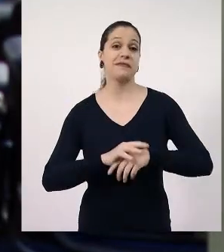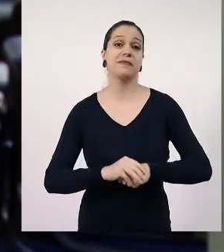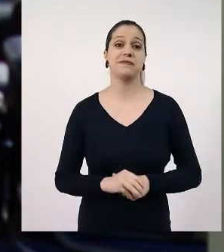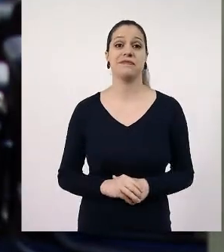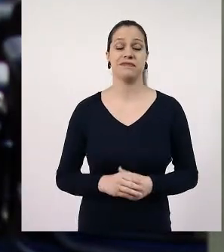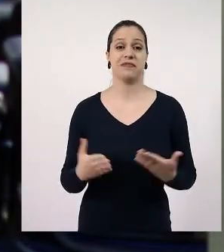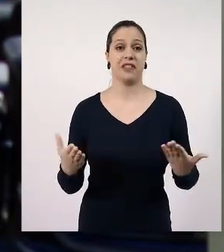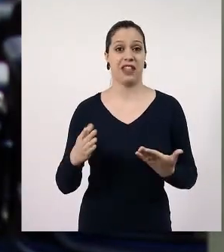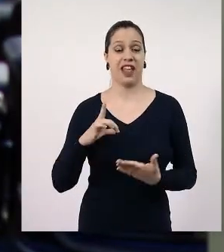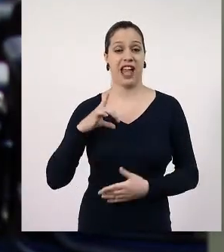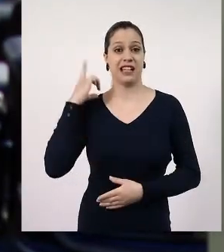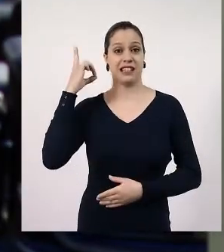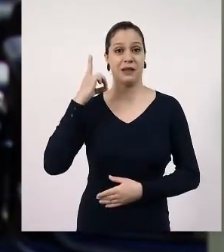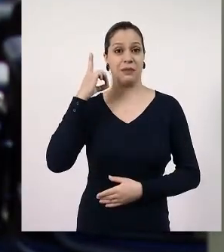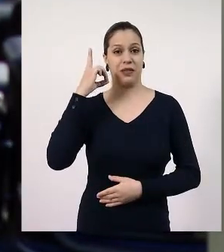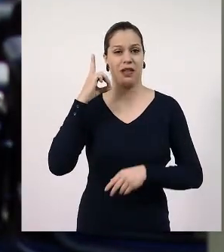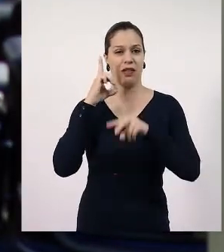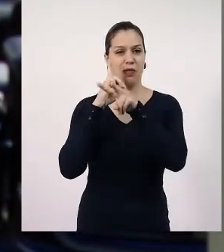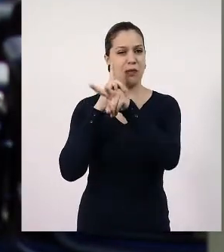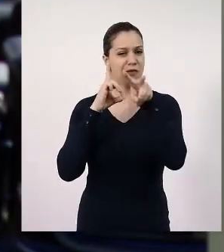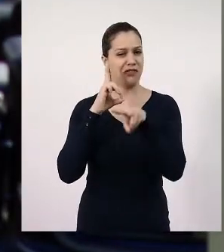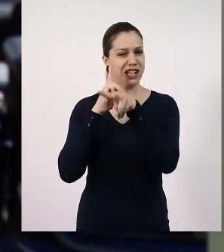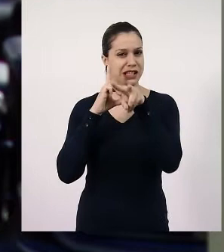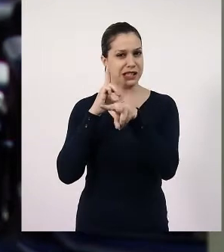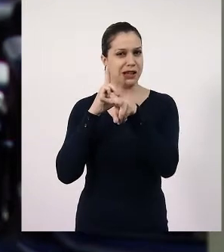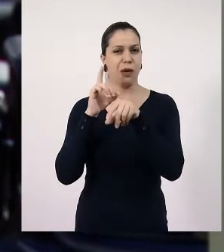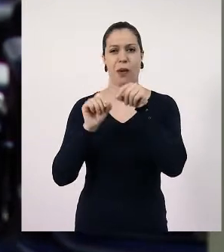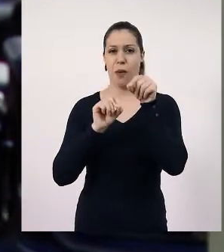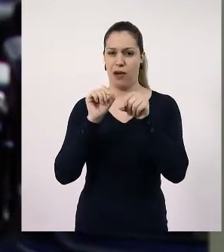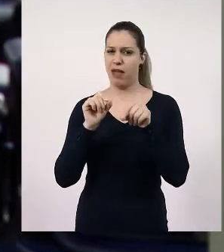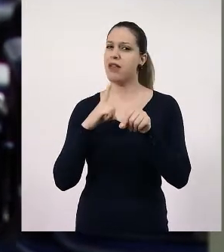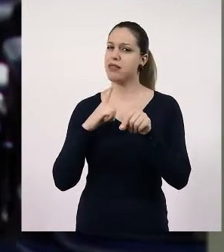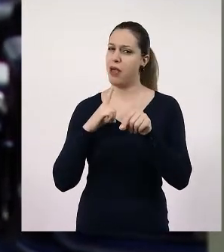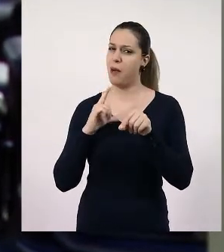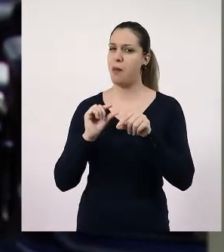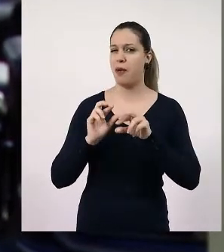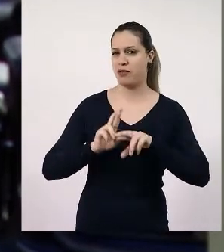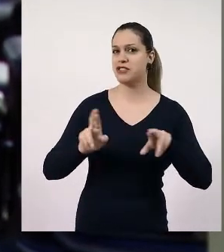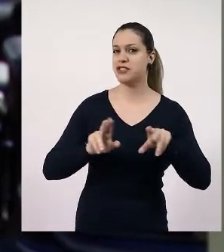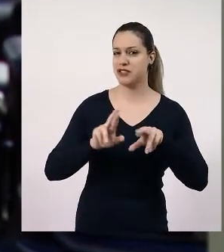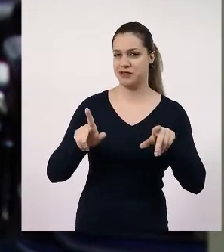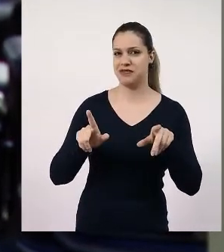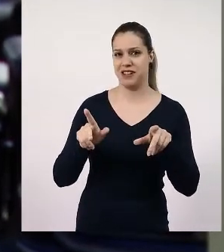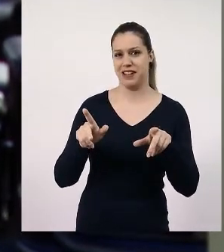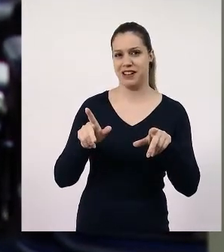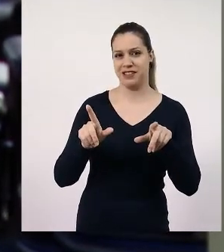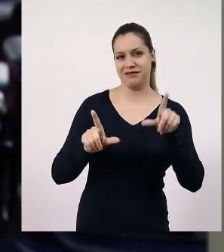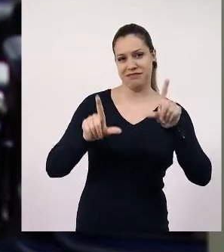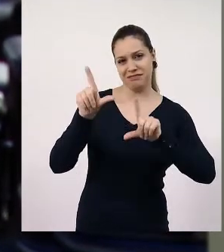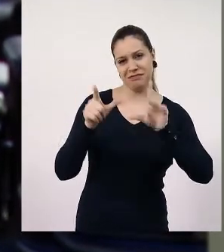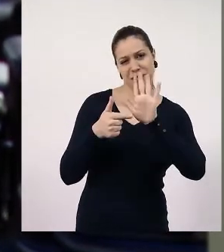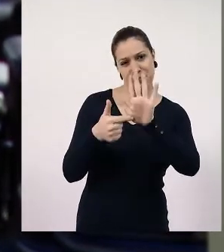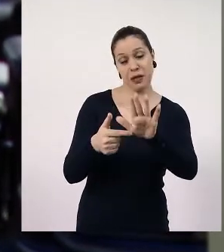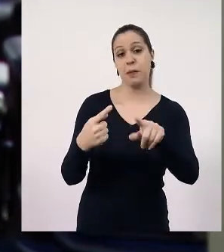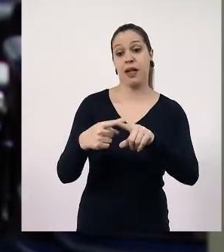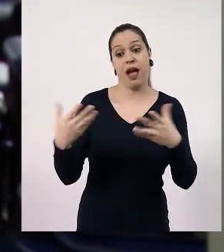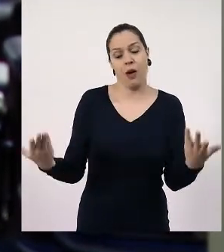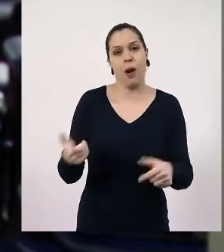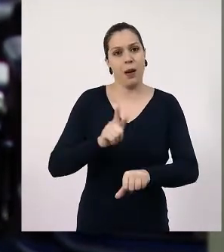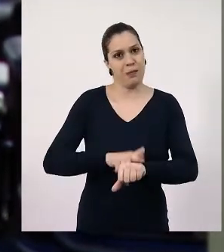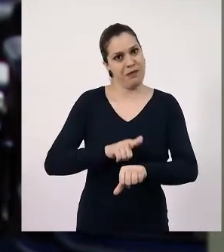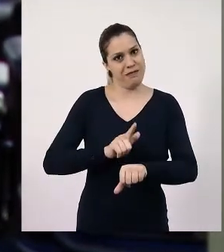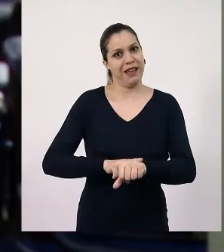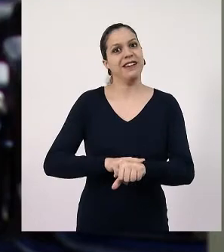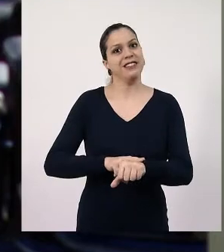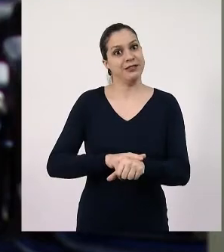Olá, o Visão Parlamentar está de volta, dessa vez em um formato um pouquinho diferente, porque o momento